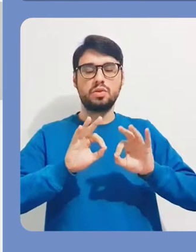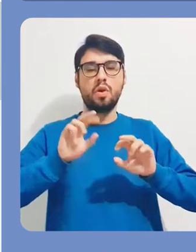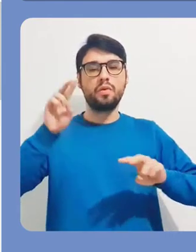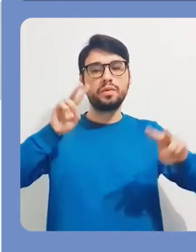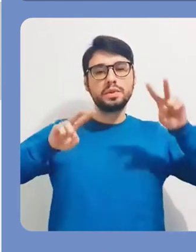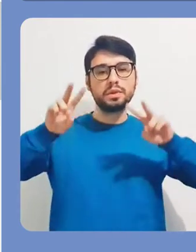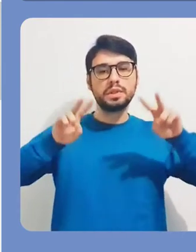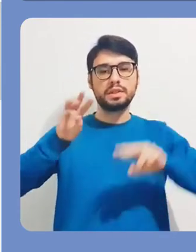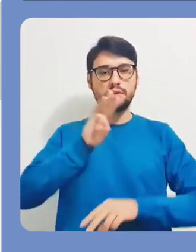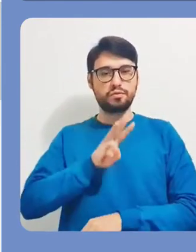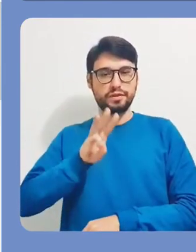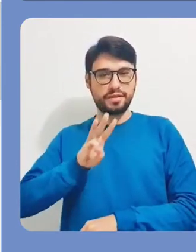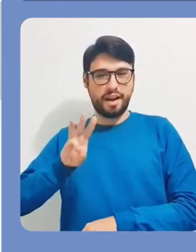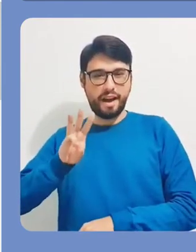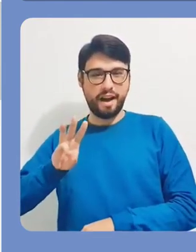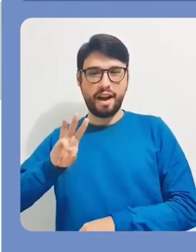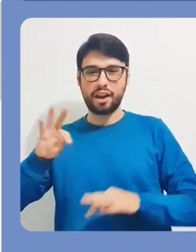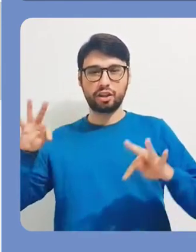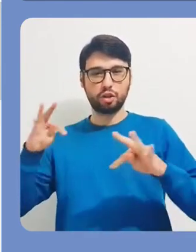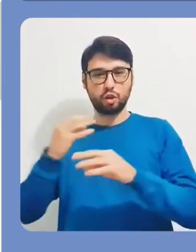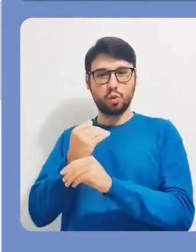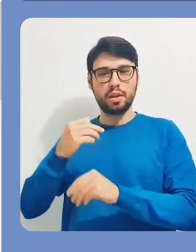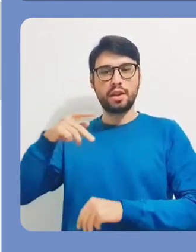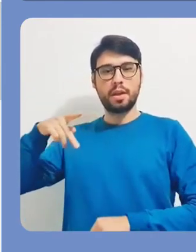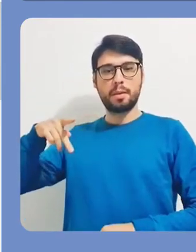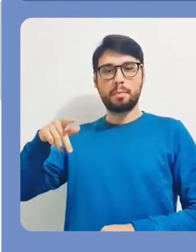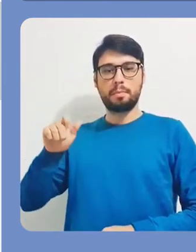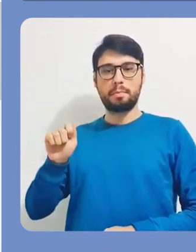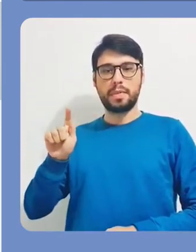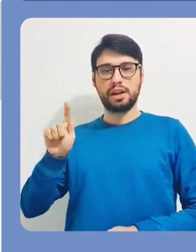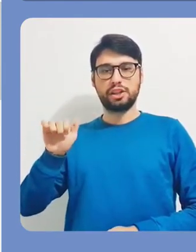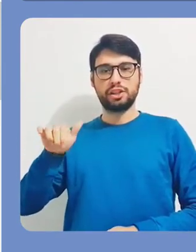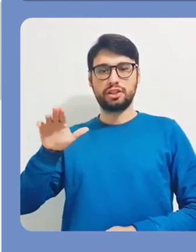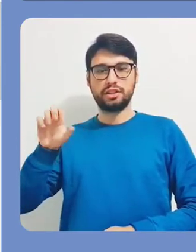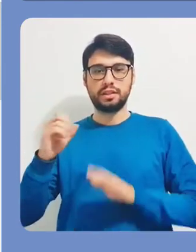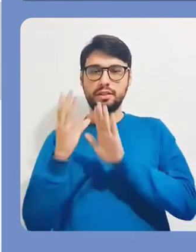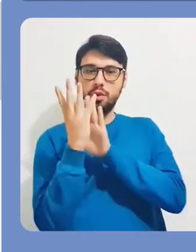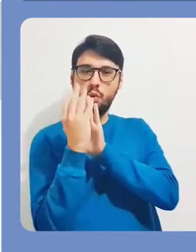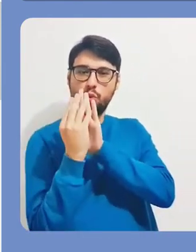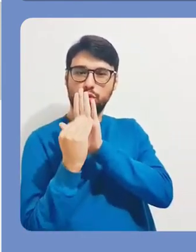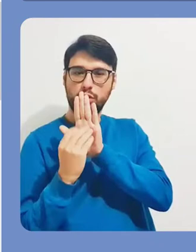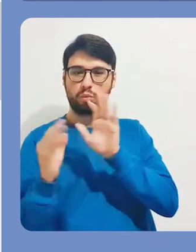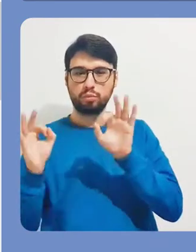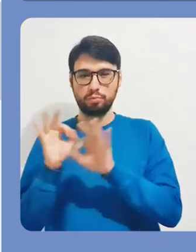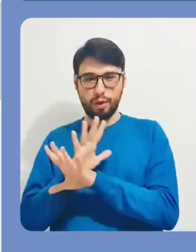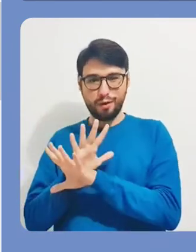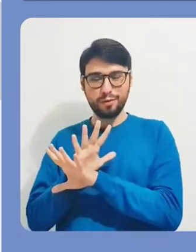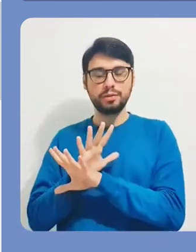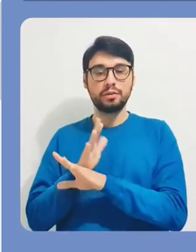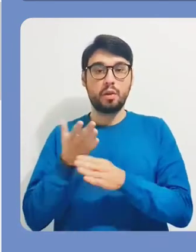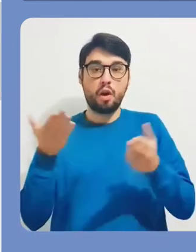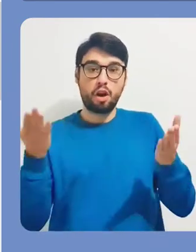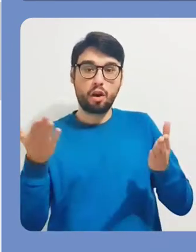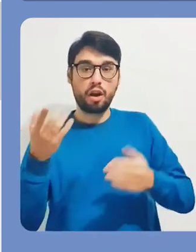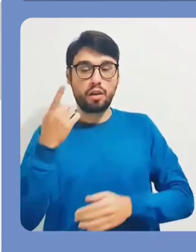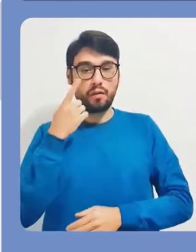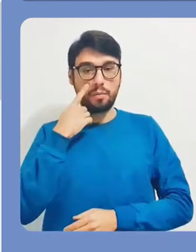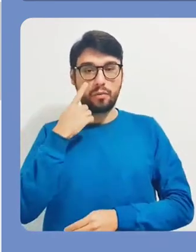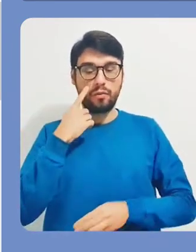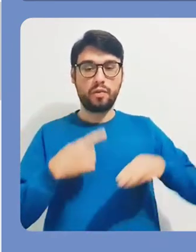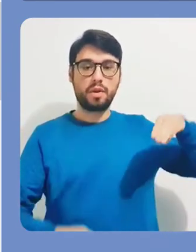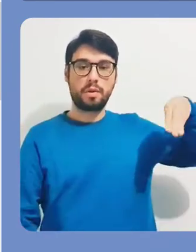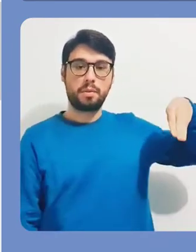pessoal, uma vez que a gente já configurou o nosso site, as questões de visualização e a gente já criou todas as páginas de